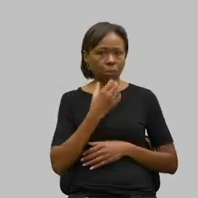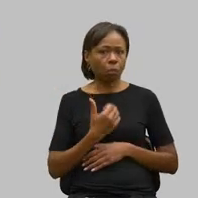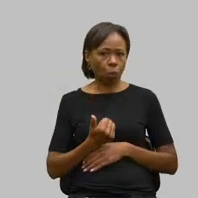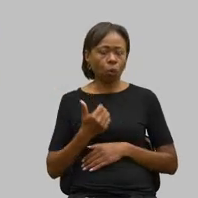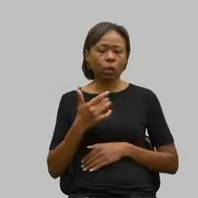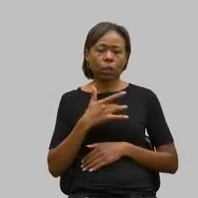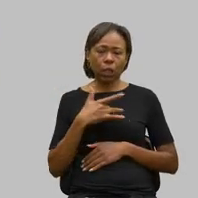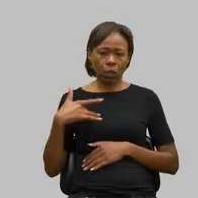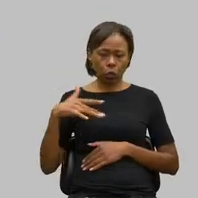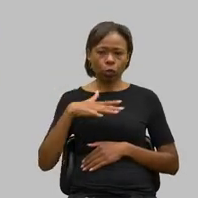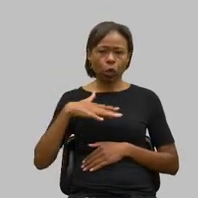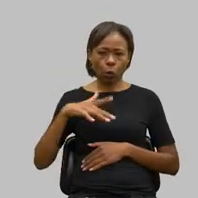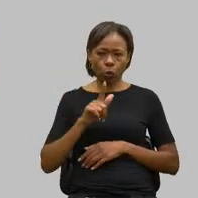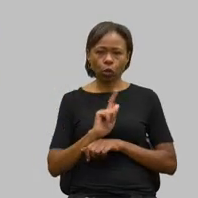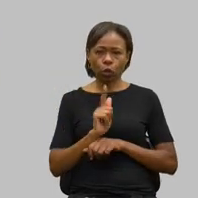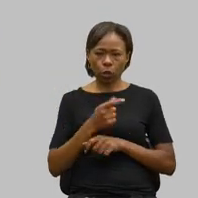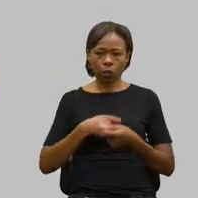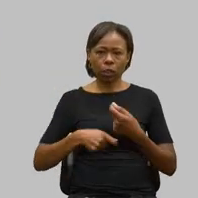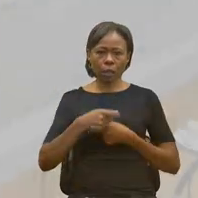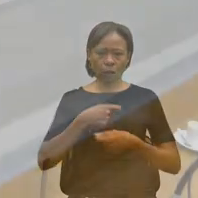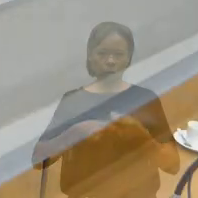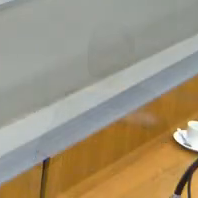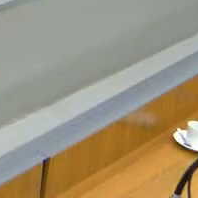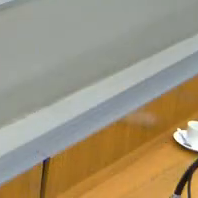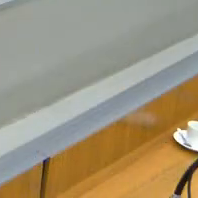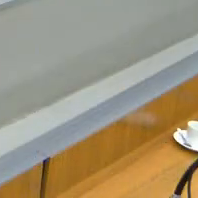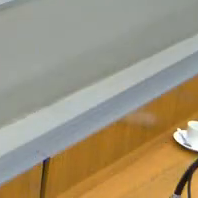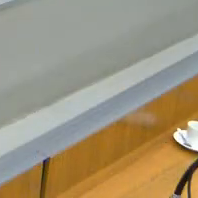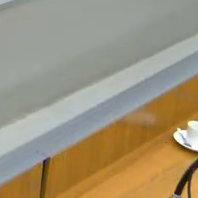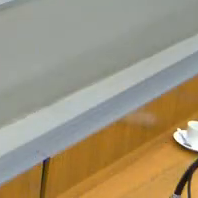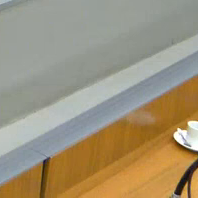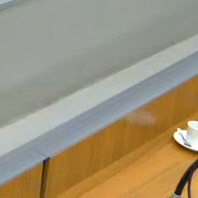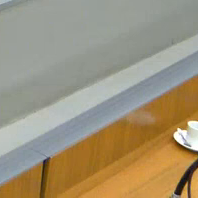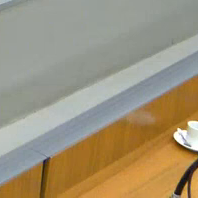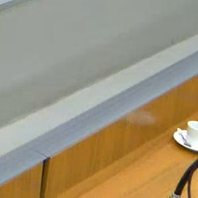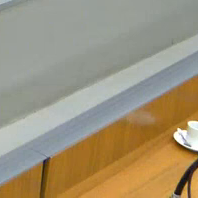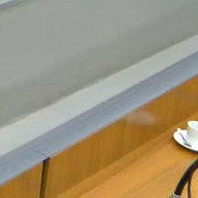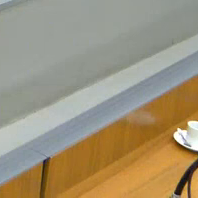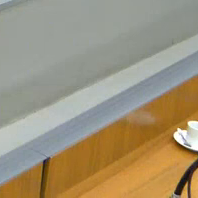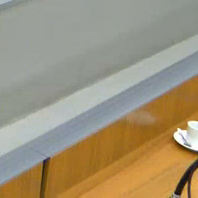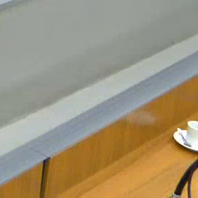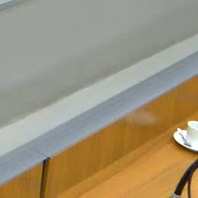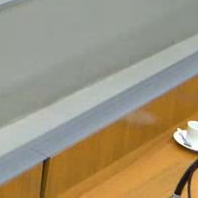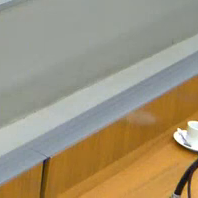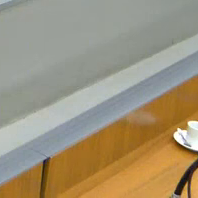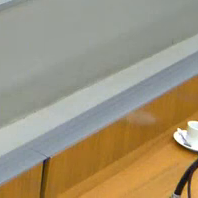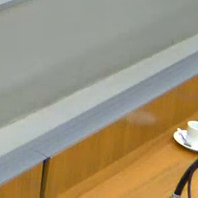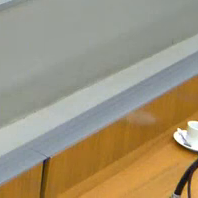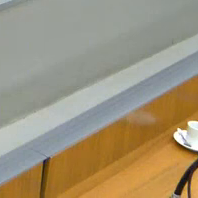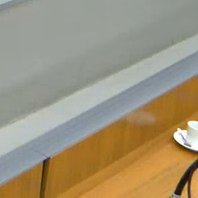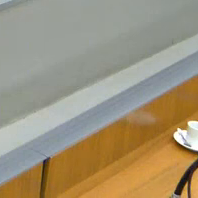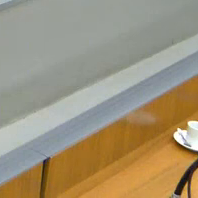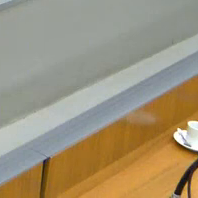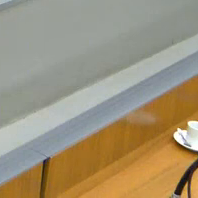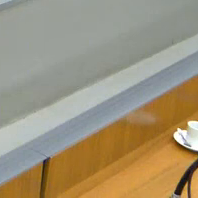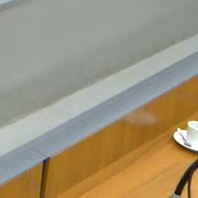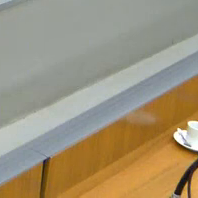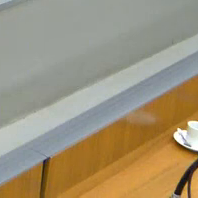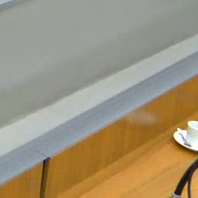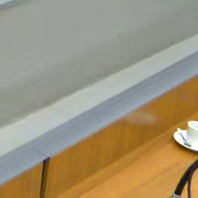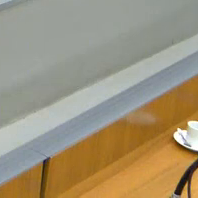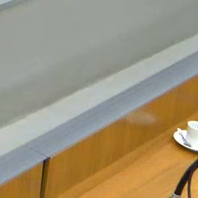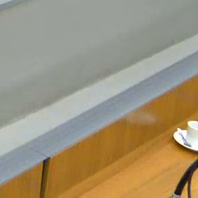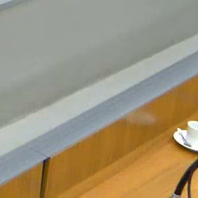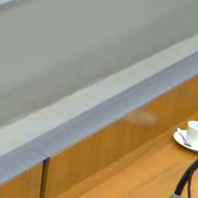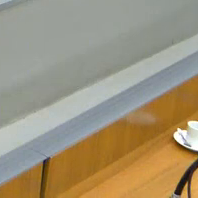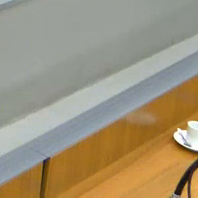gestor e trabalhador da saúde lá de Valadares, você entende, e eu fico feliz de ver essa repercussão no dia a